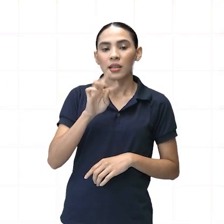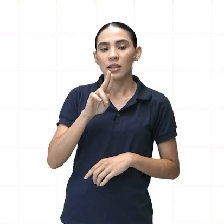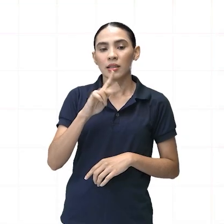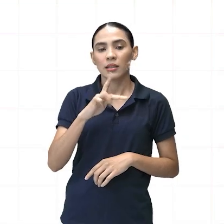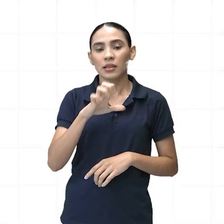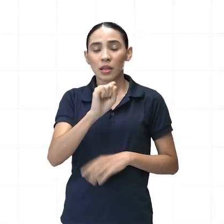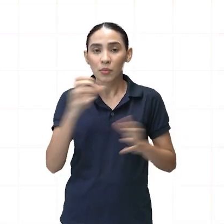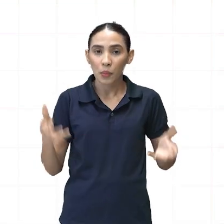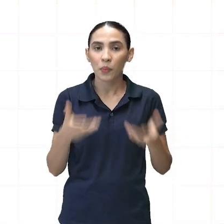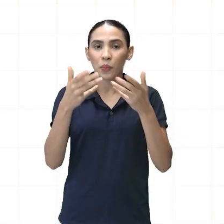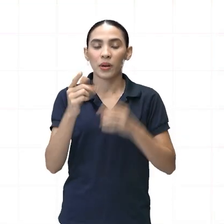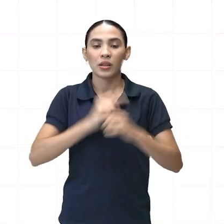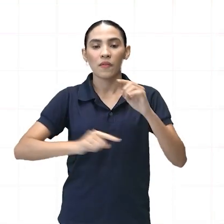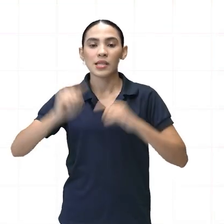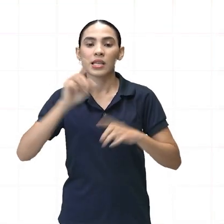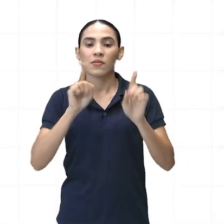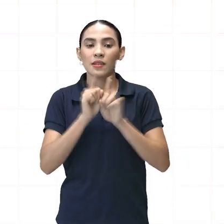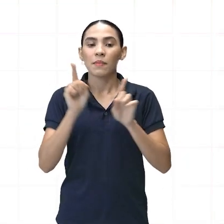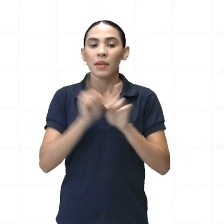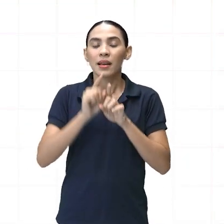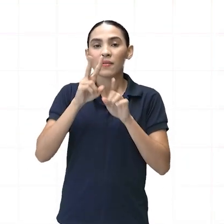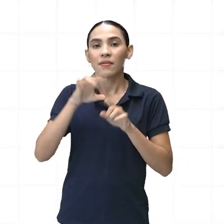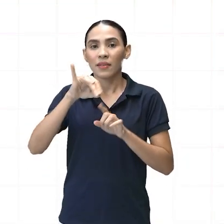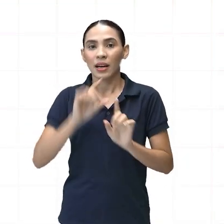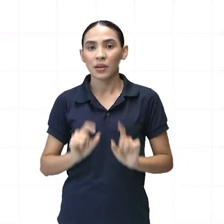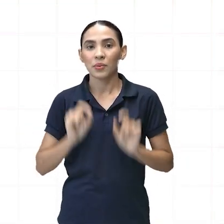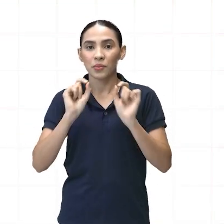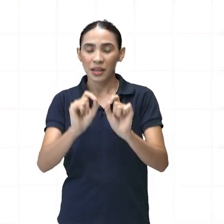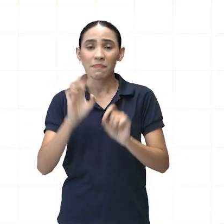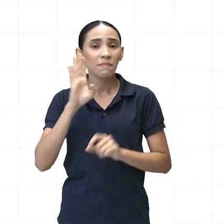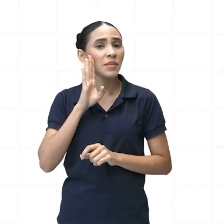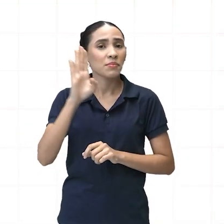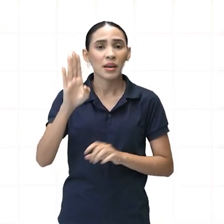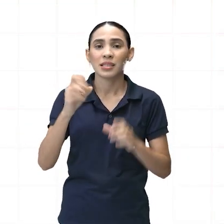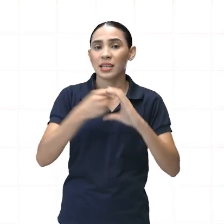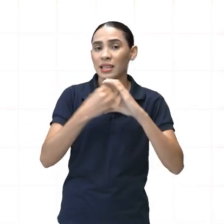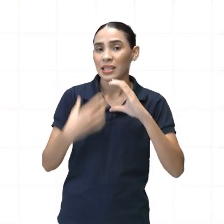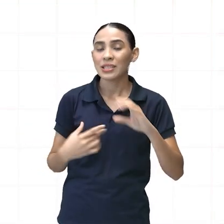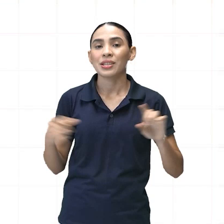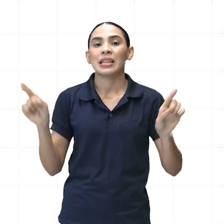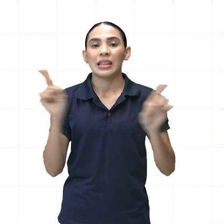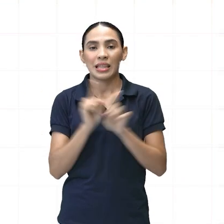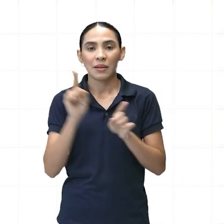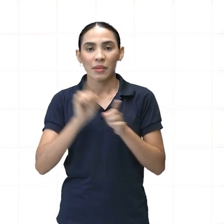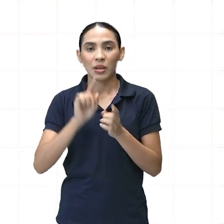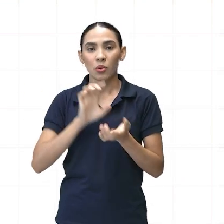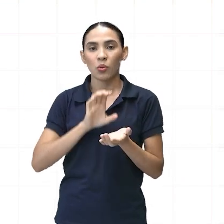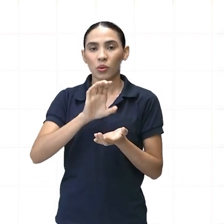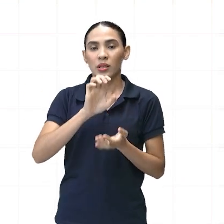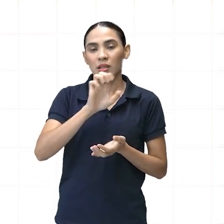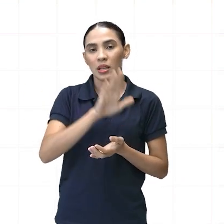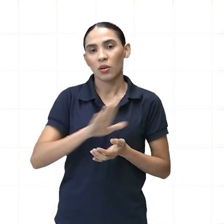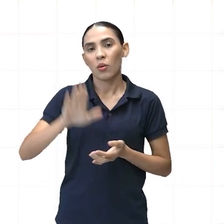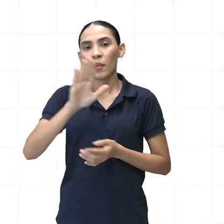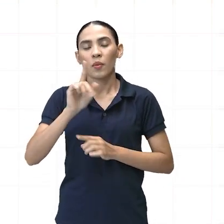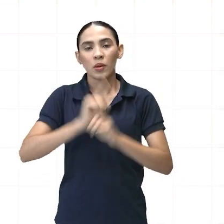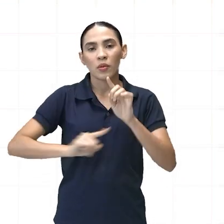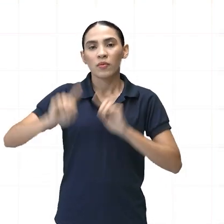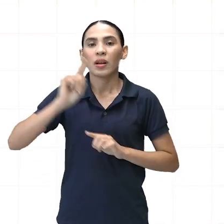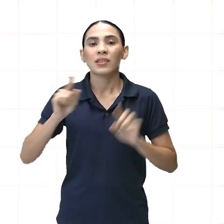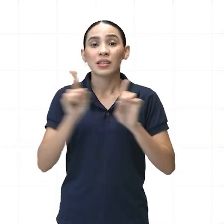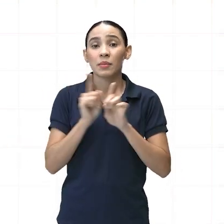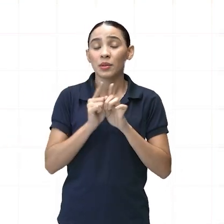a inovação, né, acabam sendo um desses principais aspectos também no continente europeu, com essa inovação, com